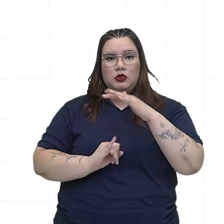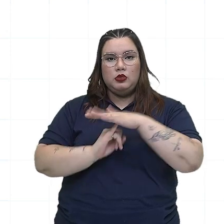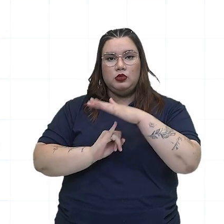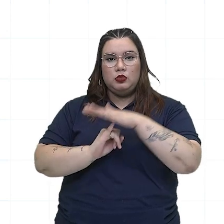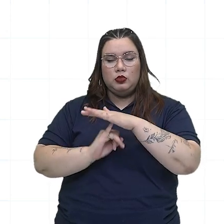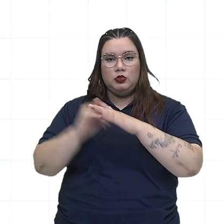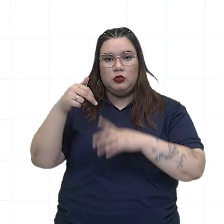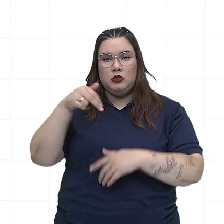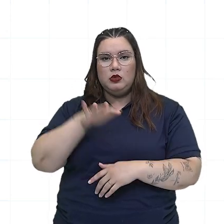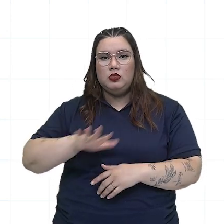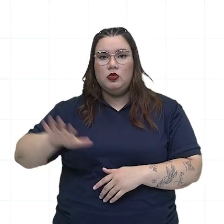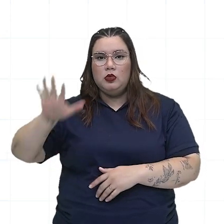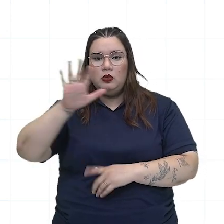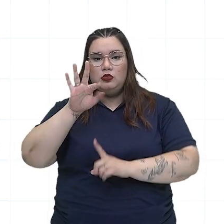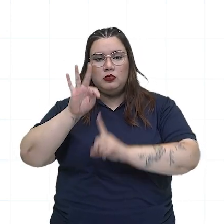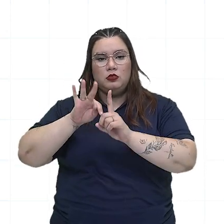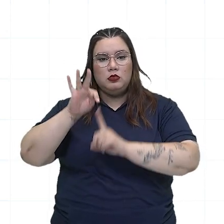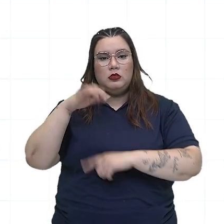do IMET,